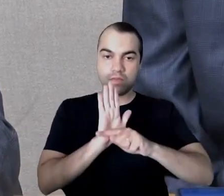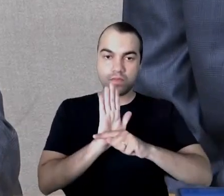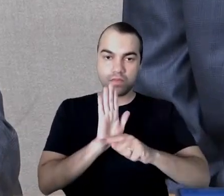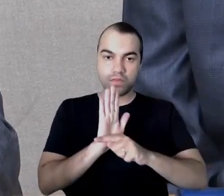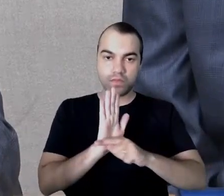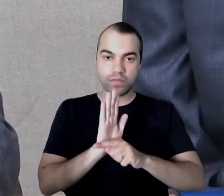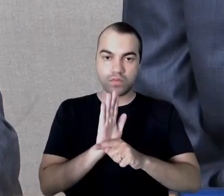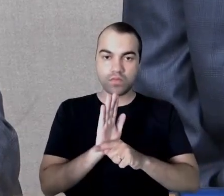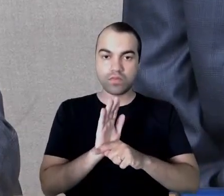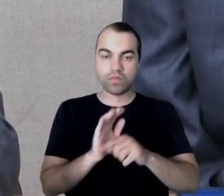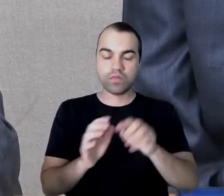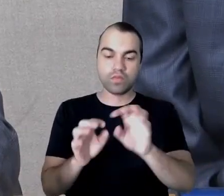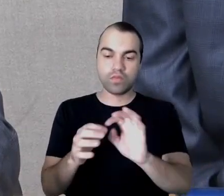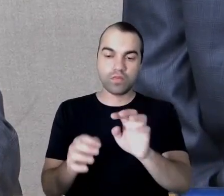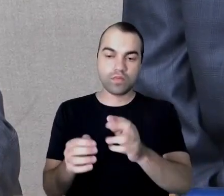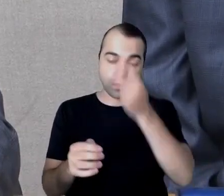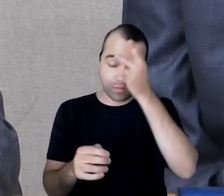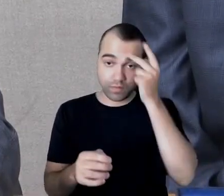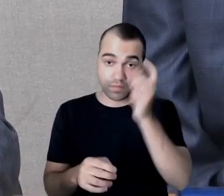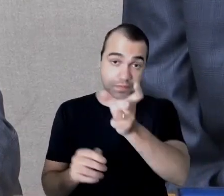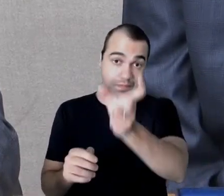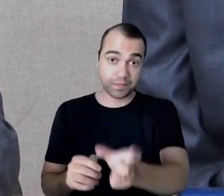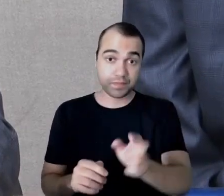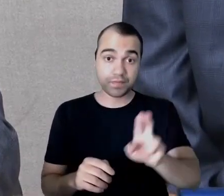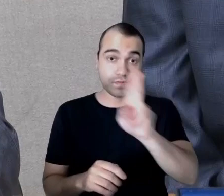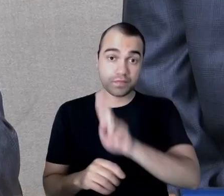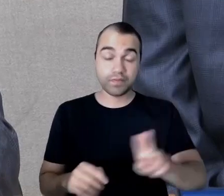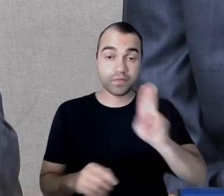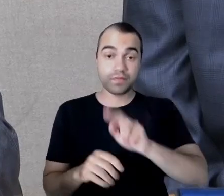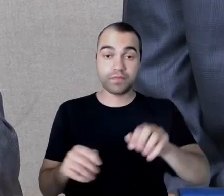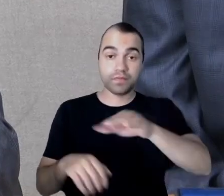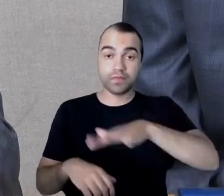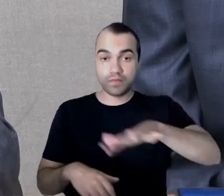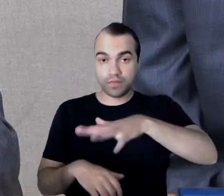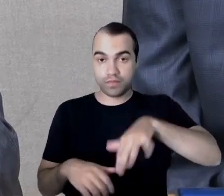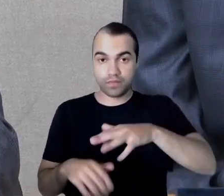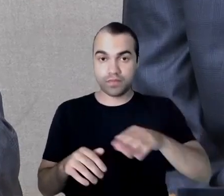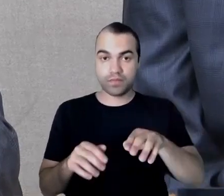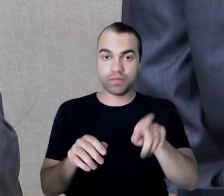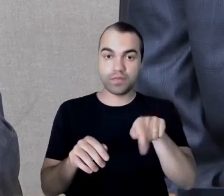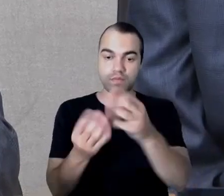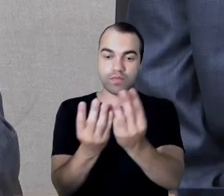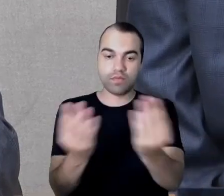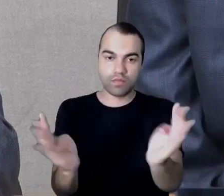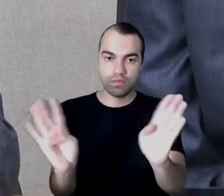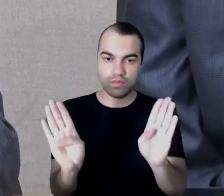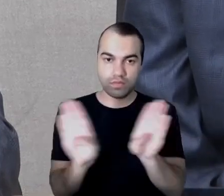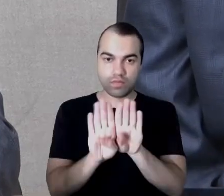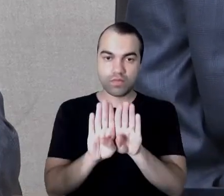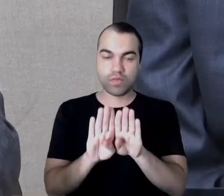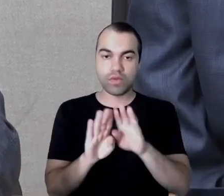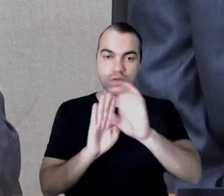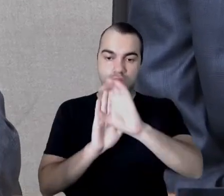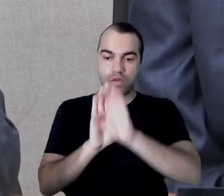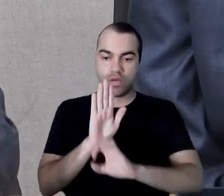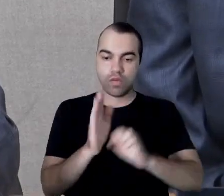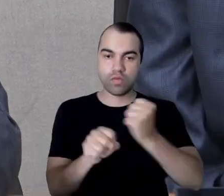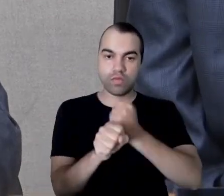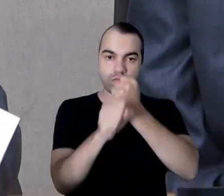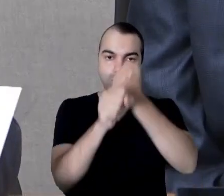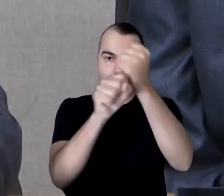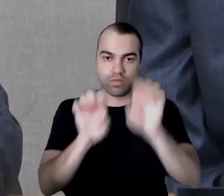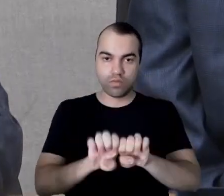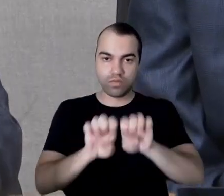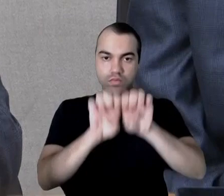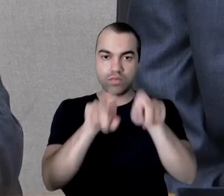permissionário ao título de compensação admitindo que a área pública seja cercada nos termos dispostos no código de obras e edificações e na